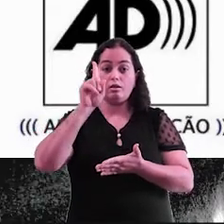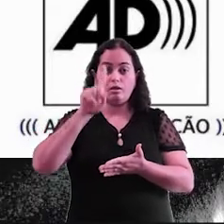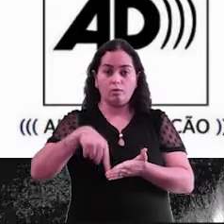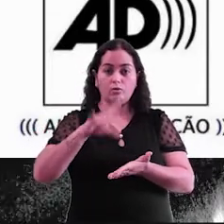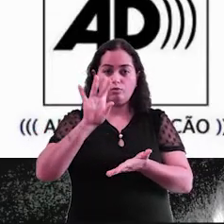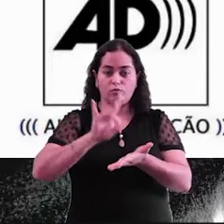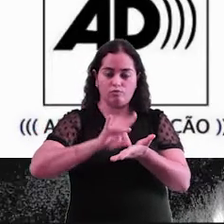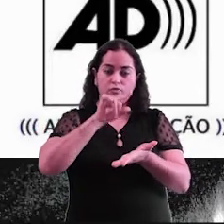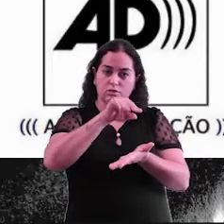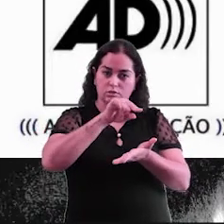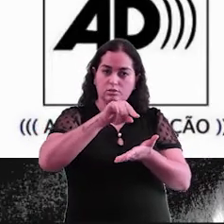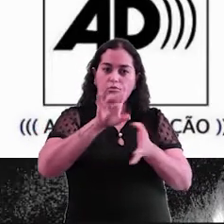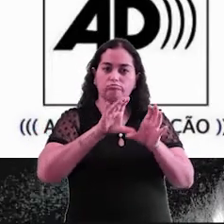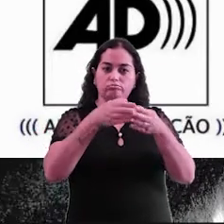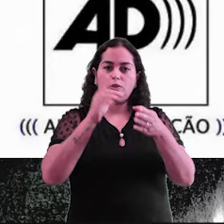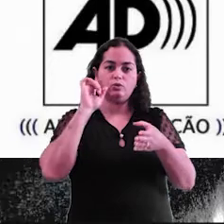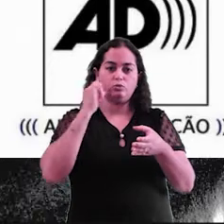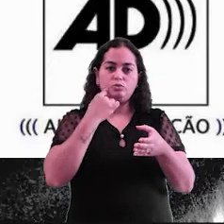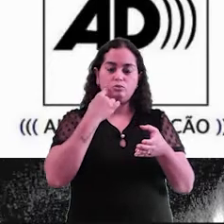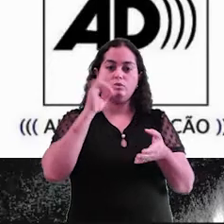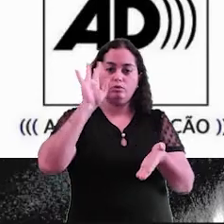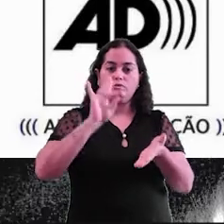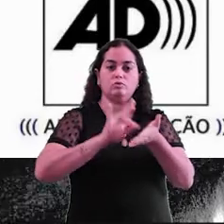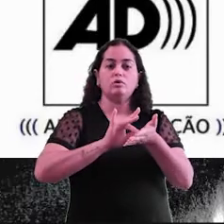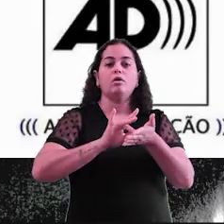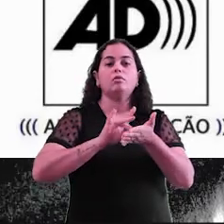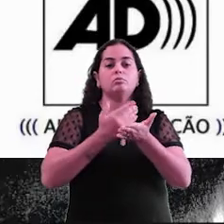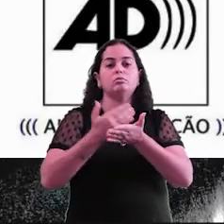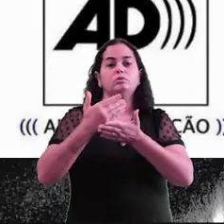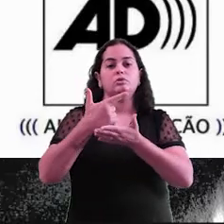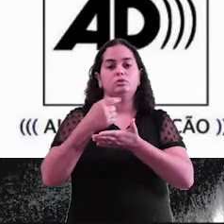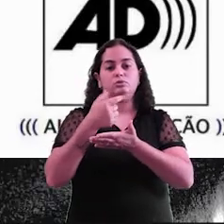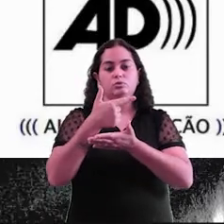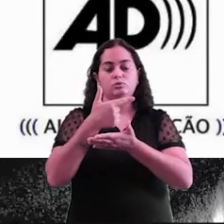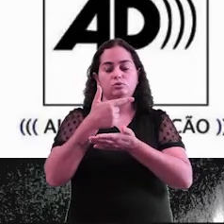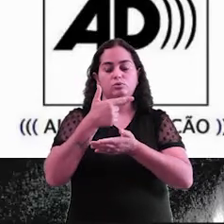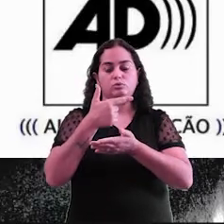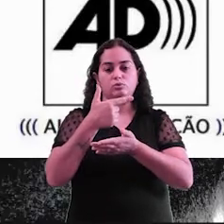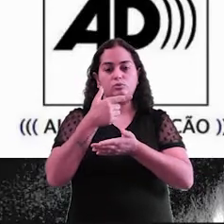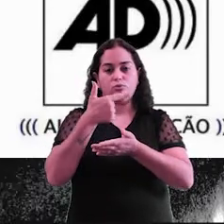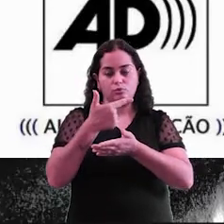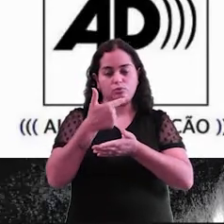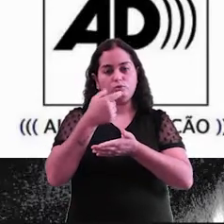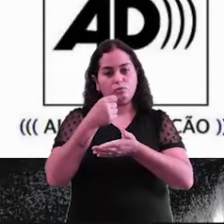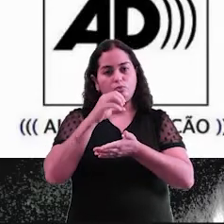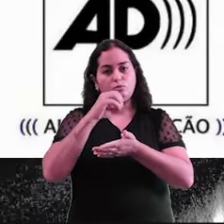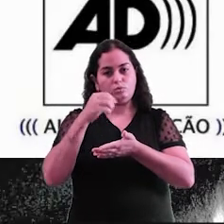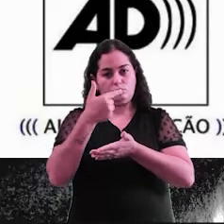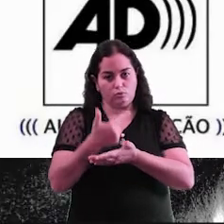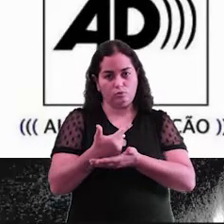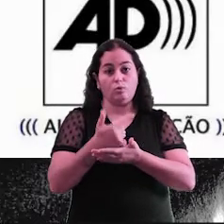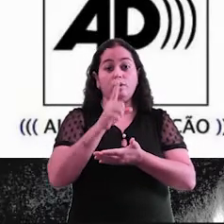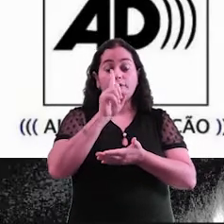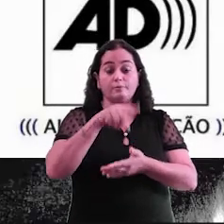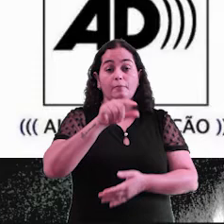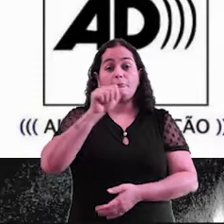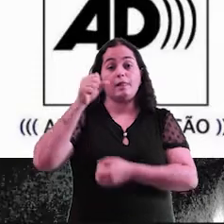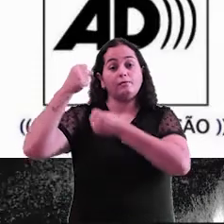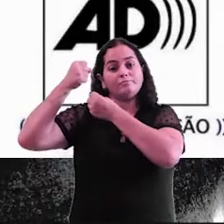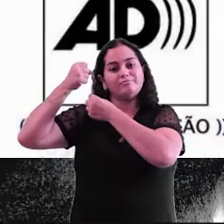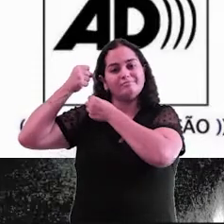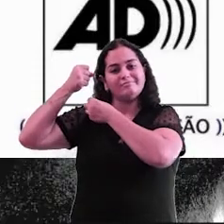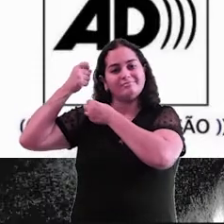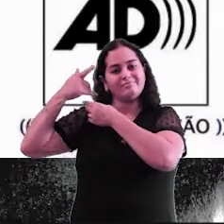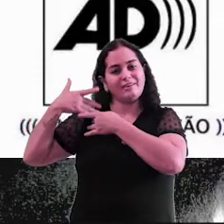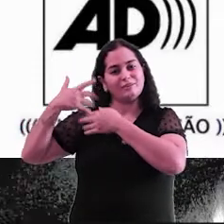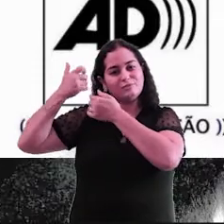E a audiodescrição, que é uma ferramenta fundamental para as pessoas, principalmente para as pessoas com deficiência visual,